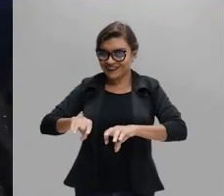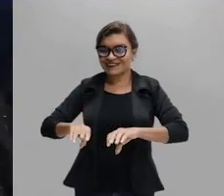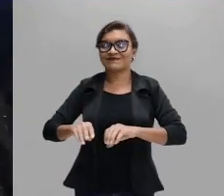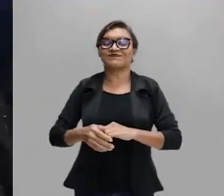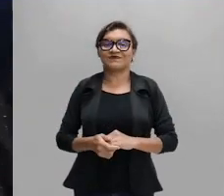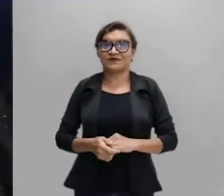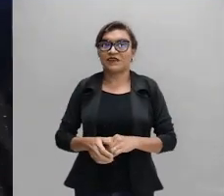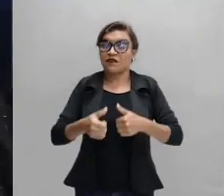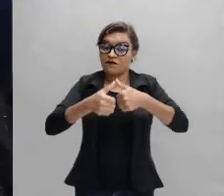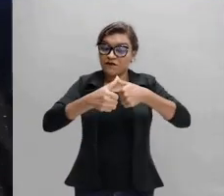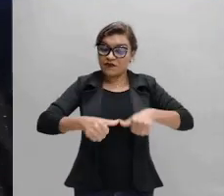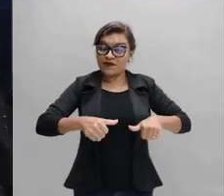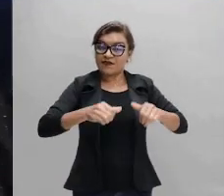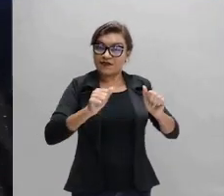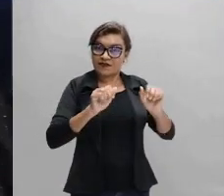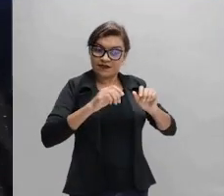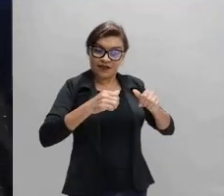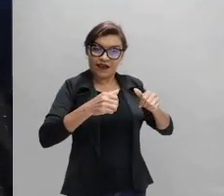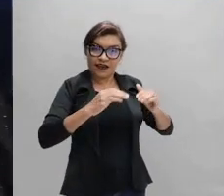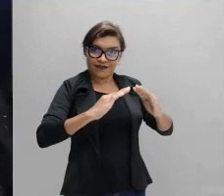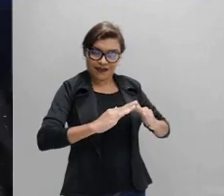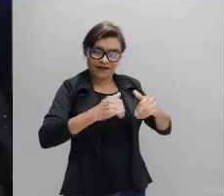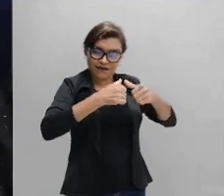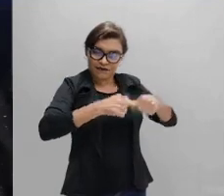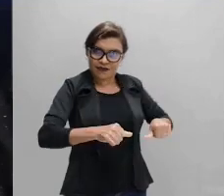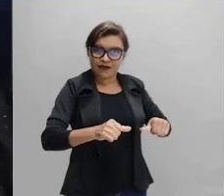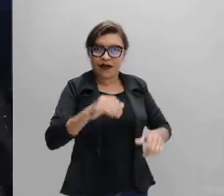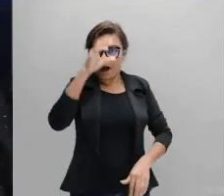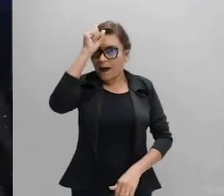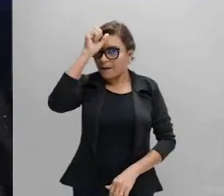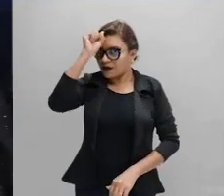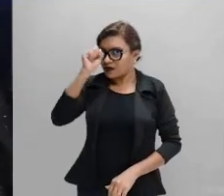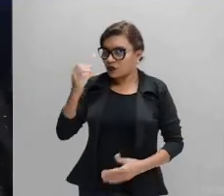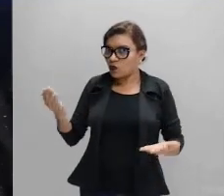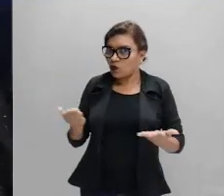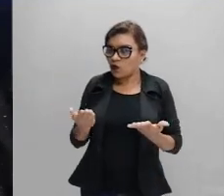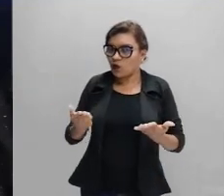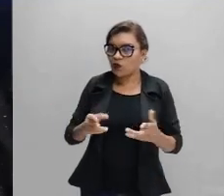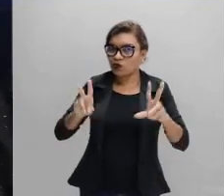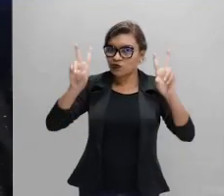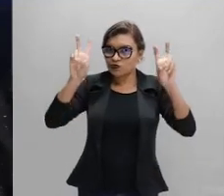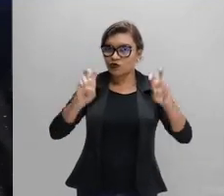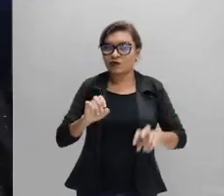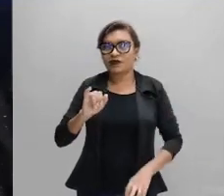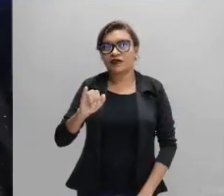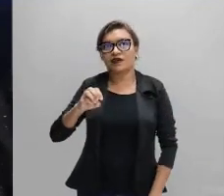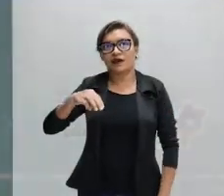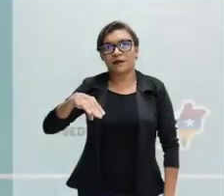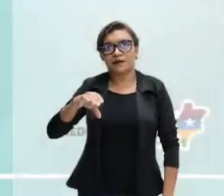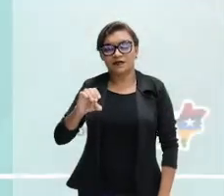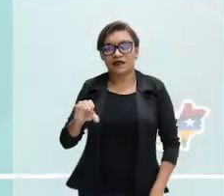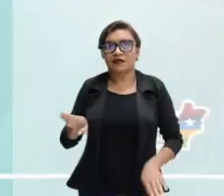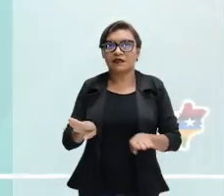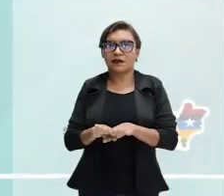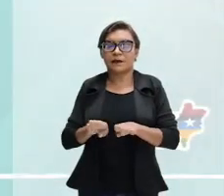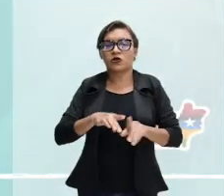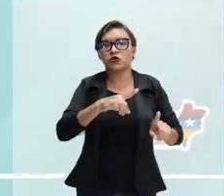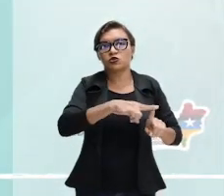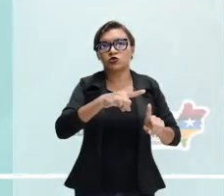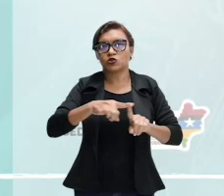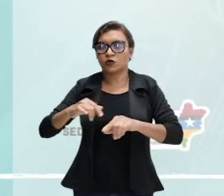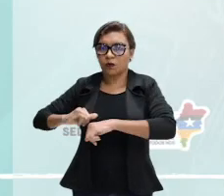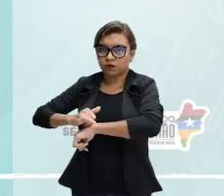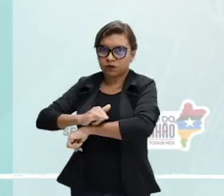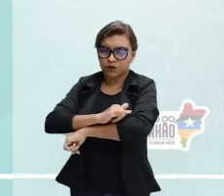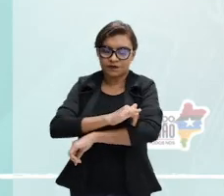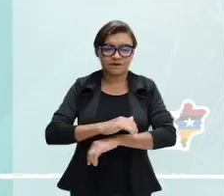Casa Aprendendo, nós iremos aprender aqui um pouquinho sobre o IMC e tipos de obesidade, tá certo? Então, organizei a aula